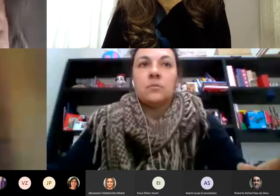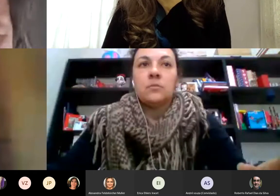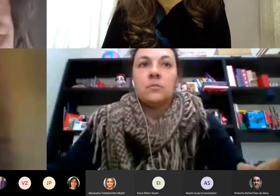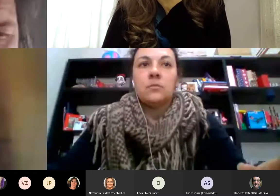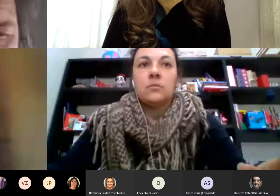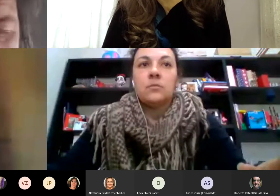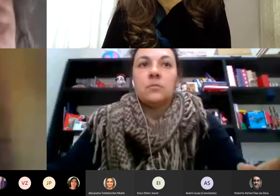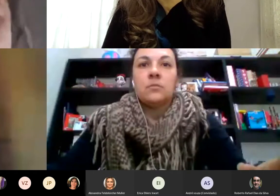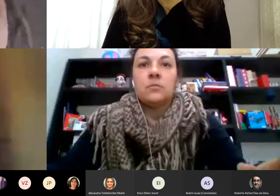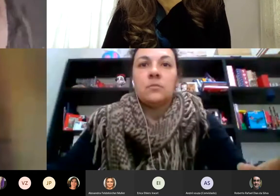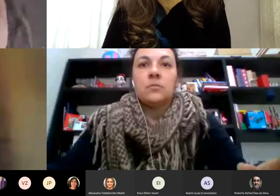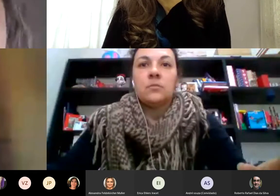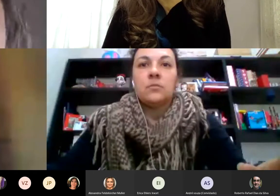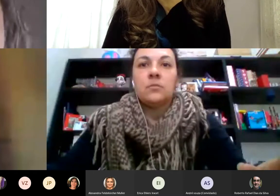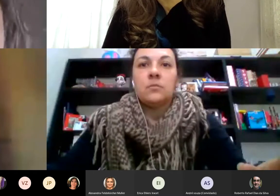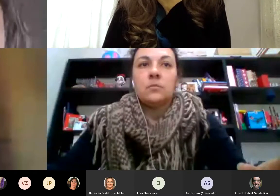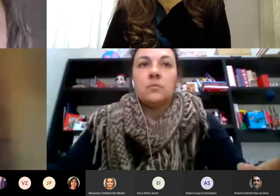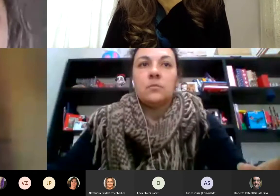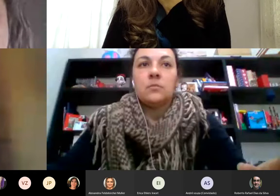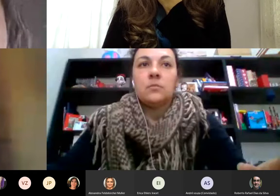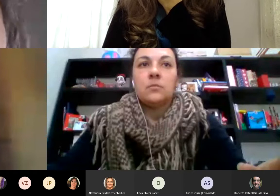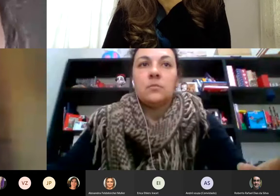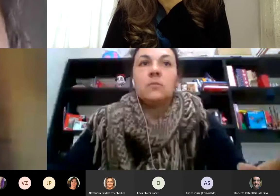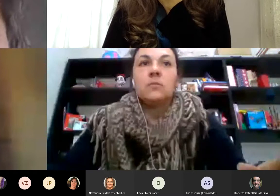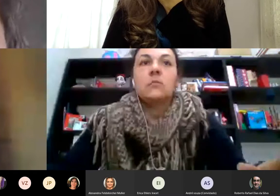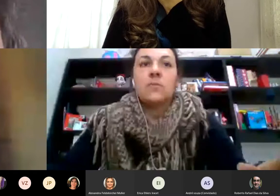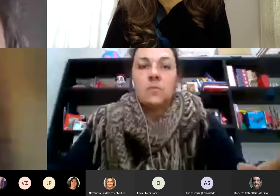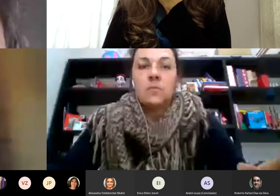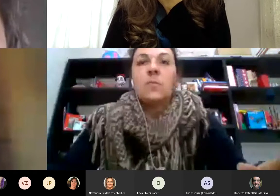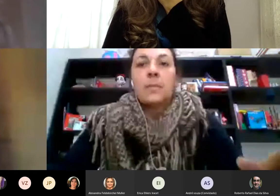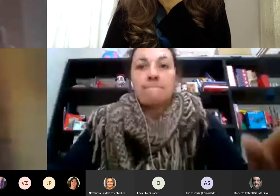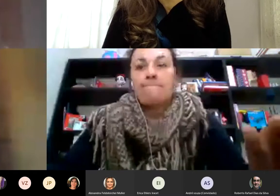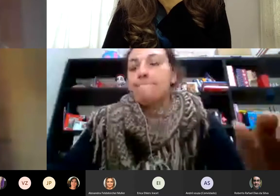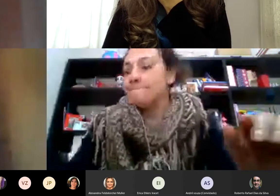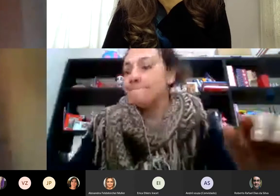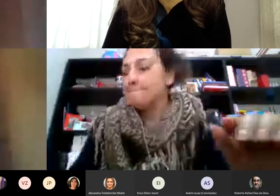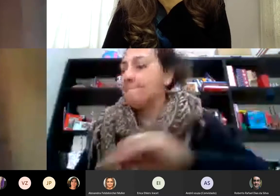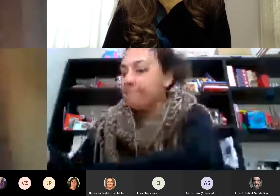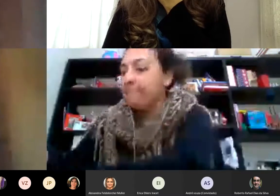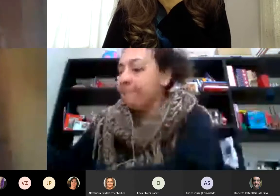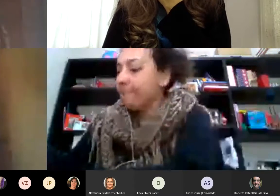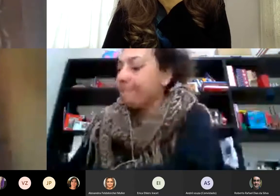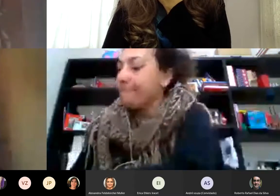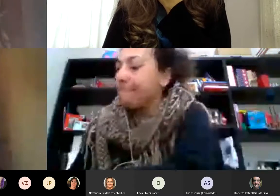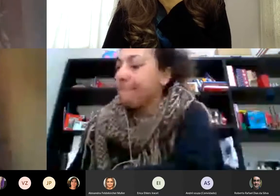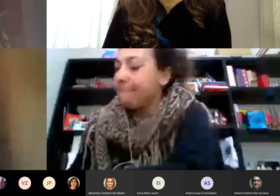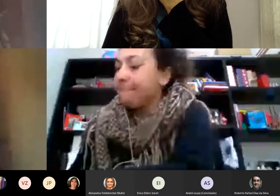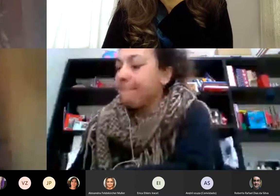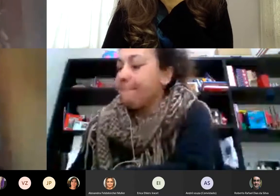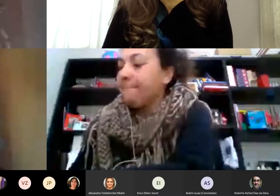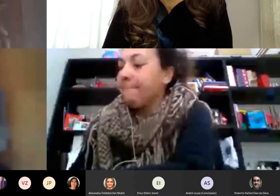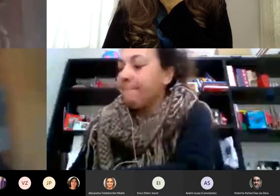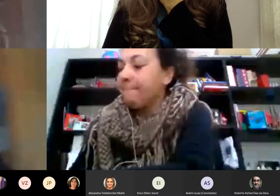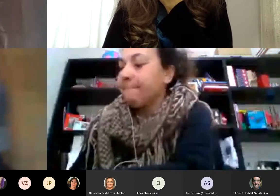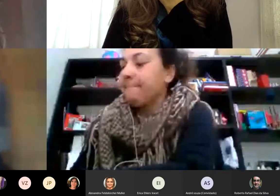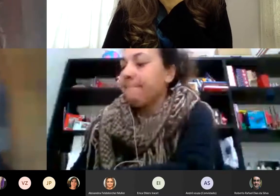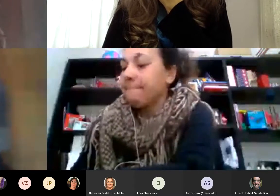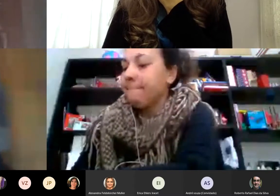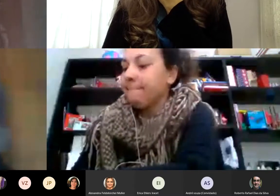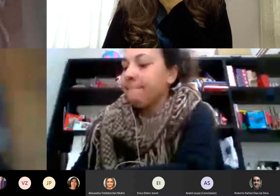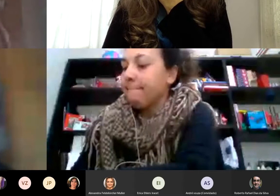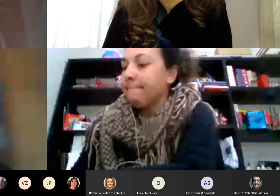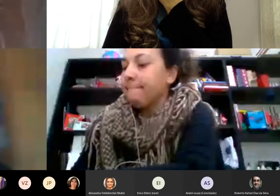o cérebro é distribuído. Não está em uma árvore, não está em uma folha, mas está em todas